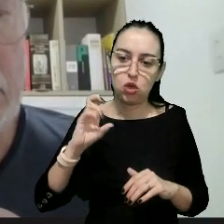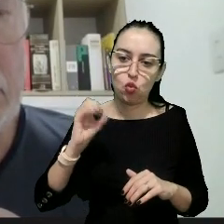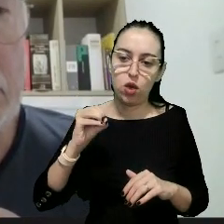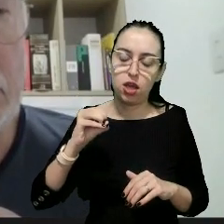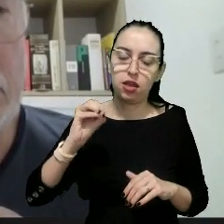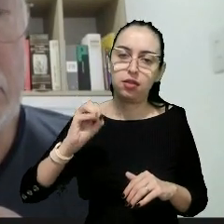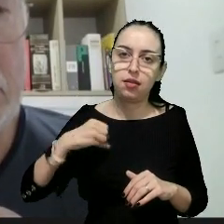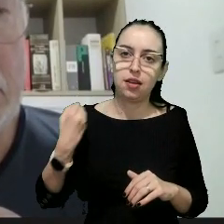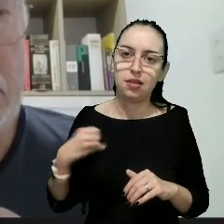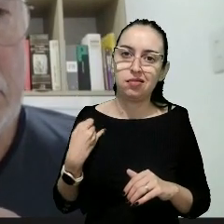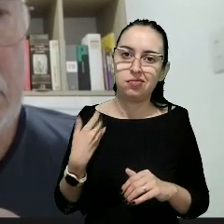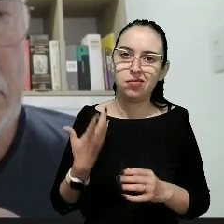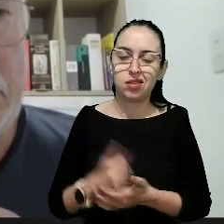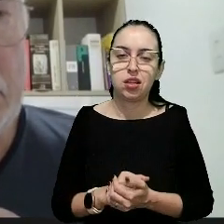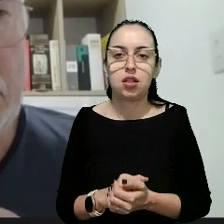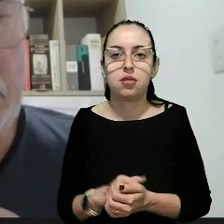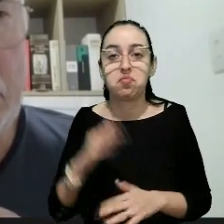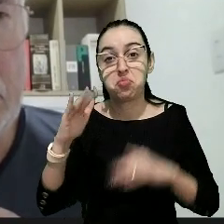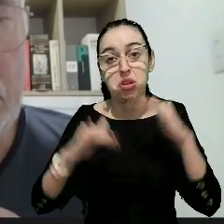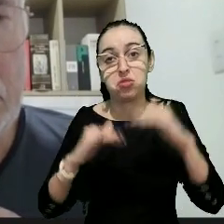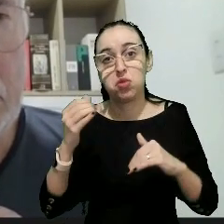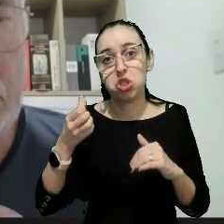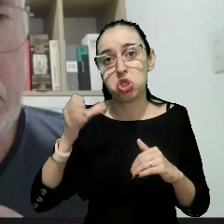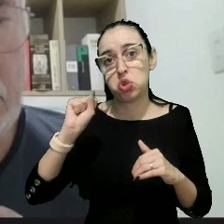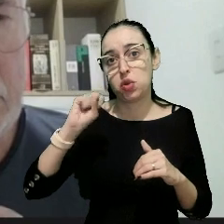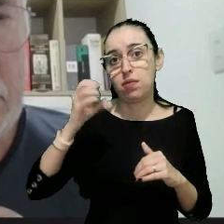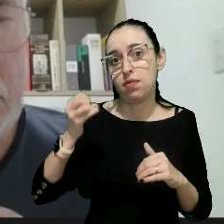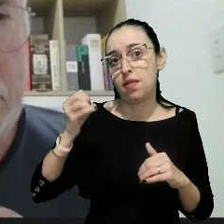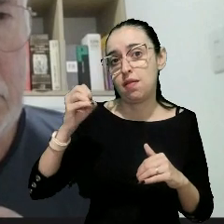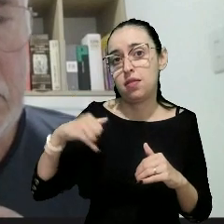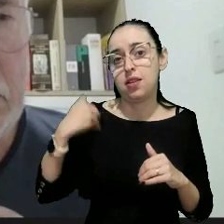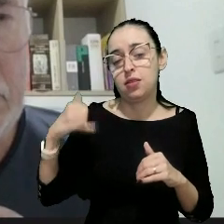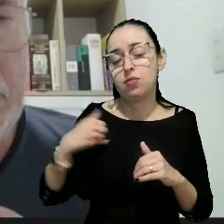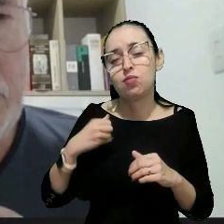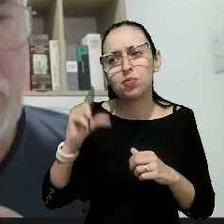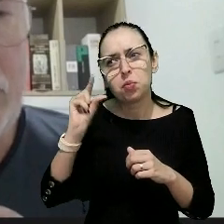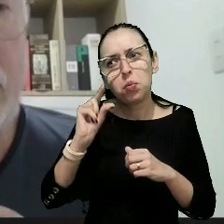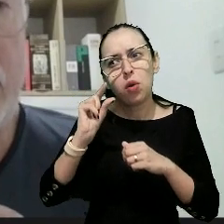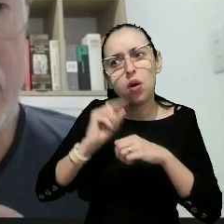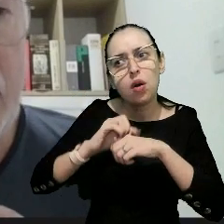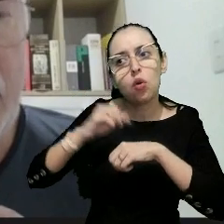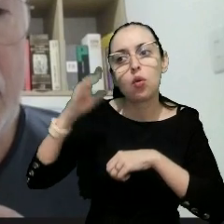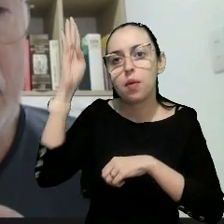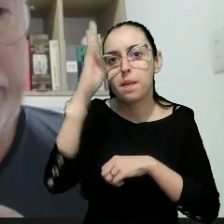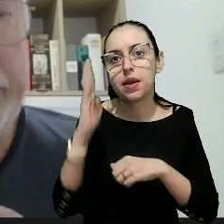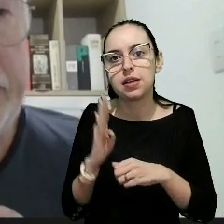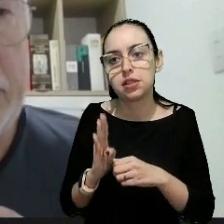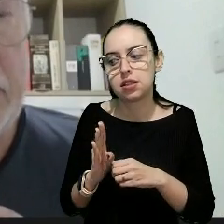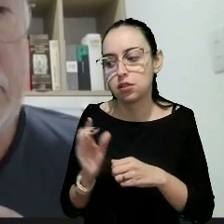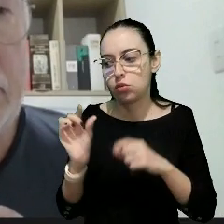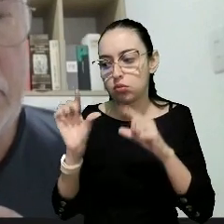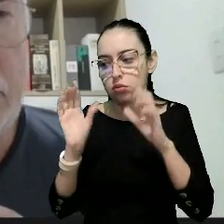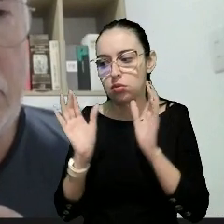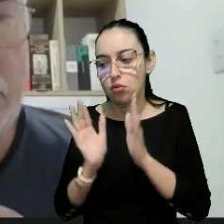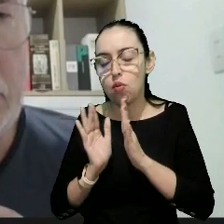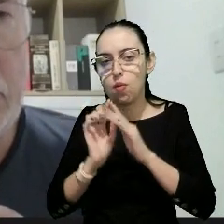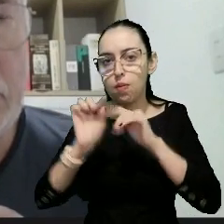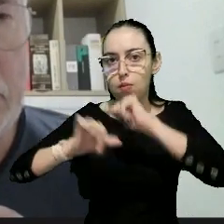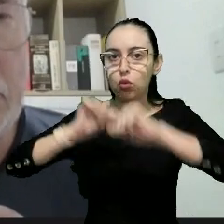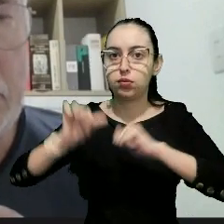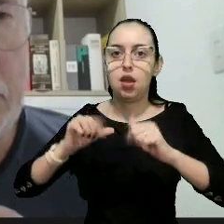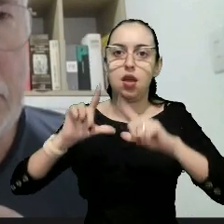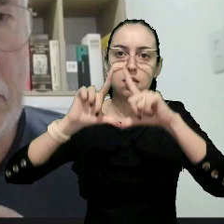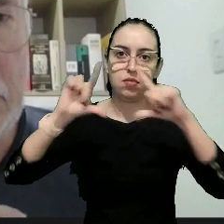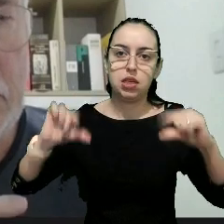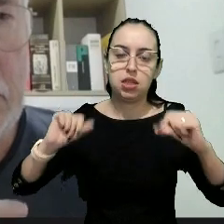viviam, em média, 50 anos. Hoje, em média, estamos chegando aos 80. Daqui a pouco, muito pouco, o Brasil